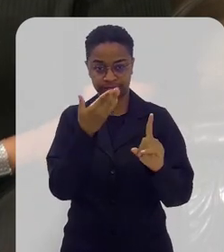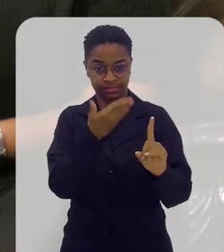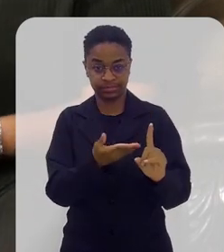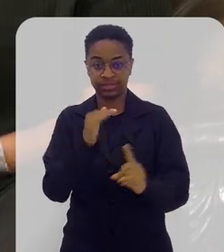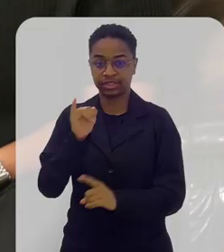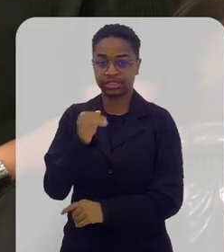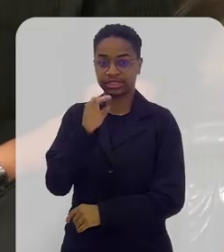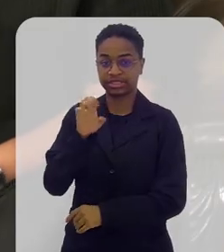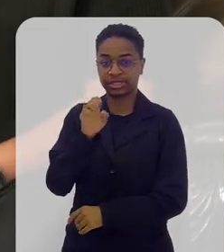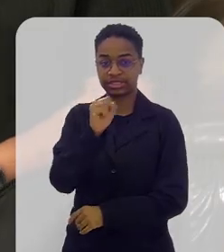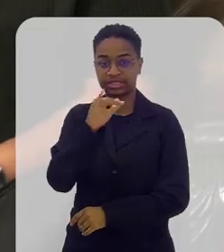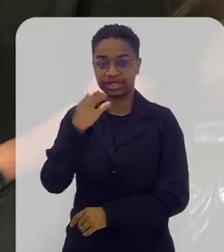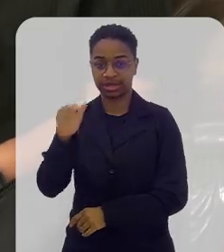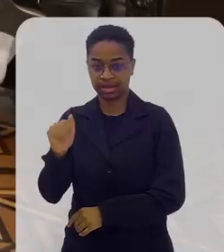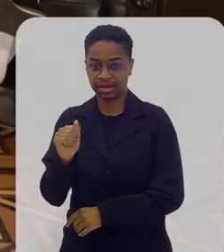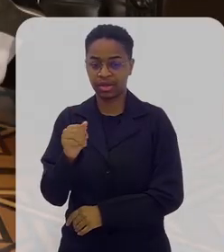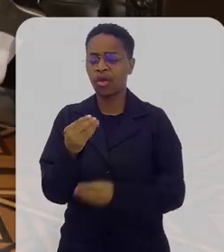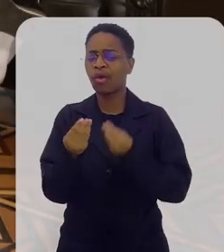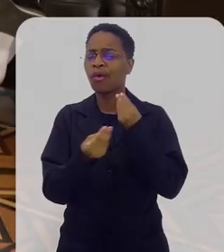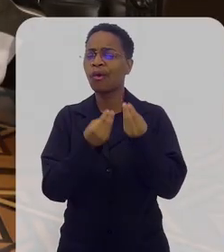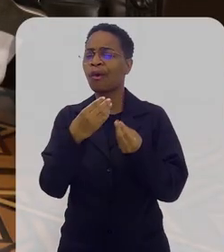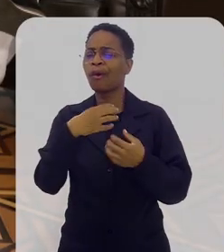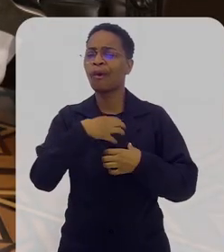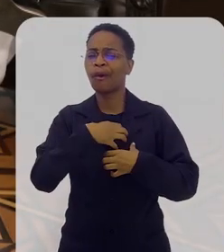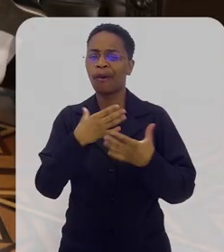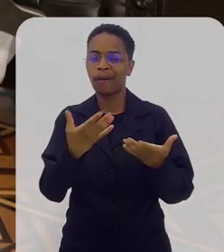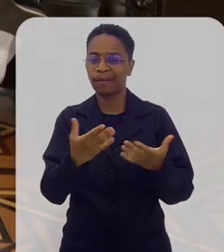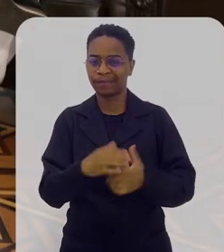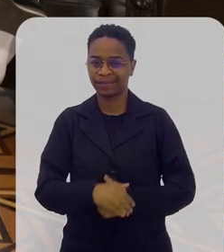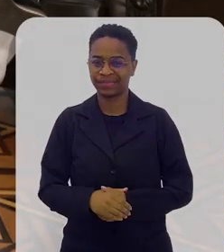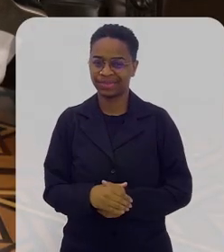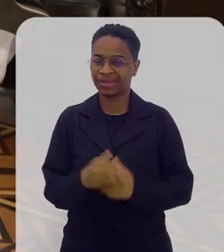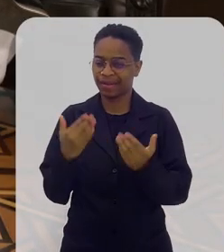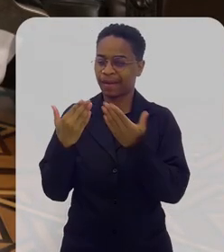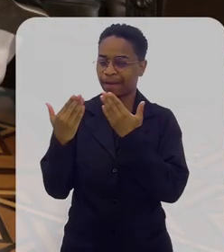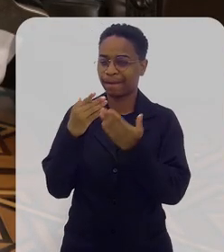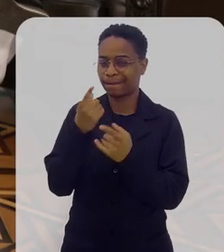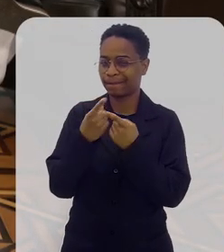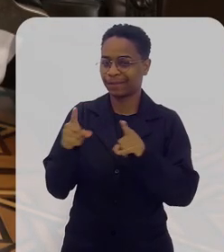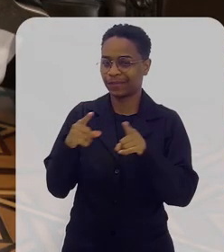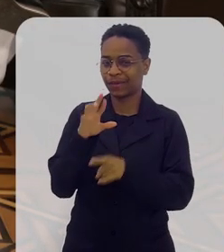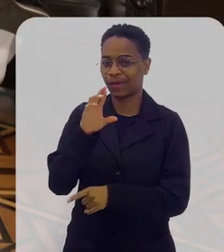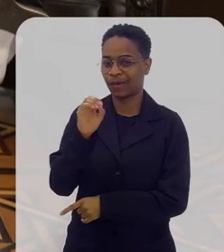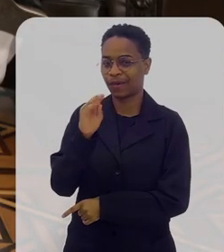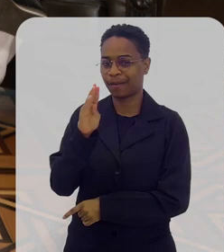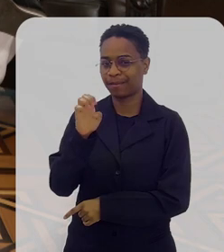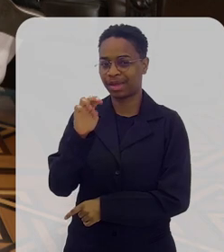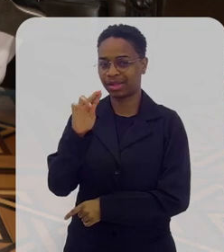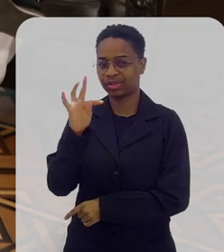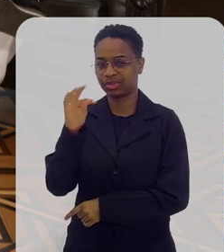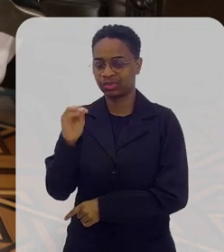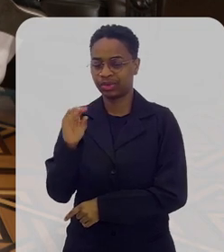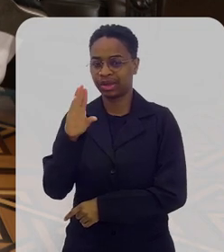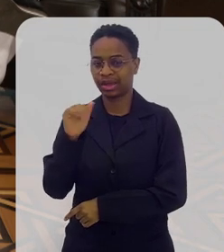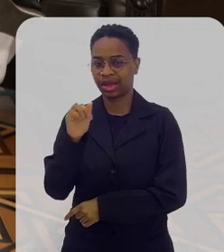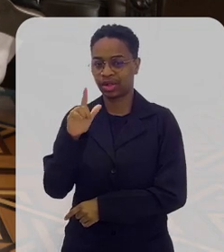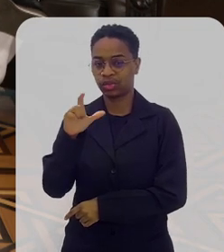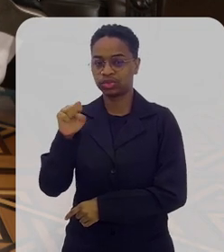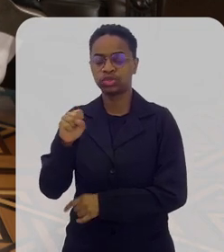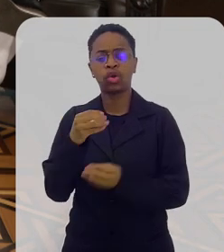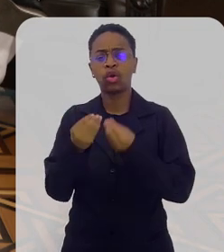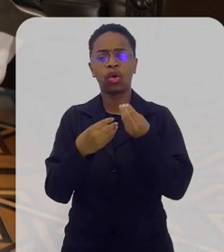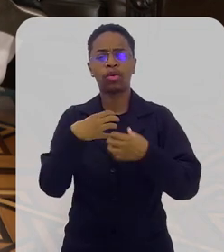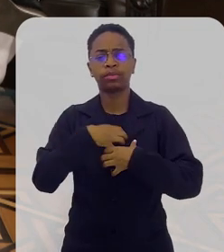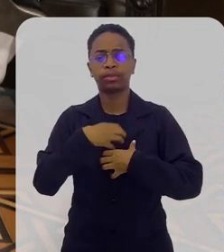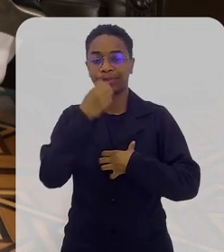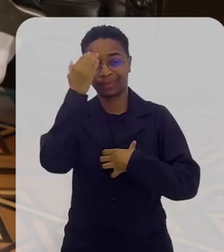Jéssica, como vai você? Sem paródia com Roberto Carlos, tá? Eu sei que você gosta. Como você vai, querida? Obrigado por ter